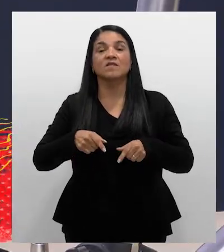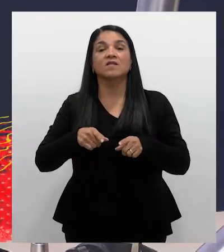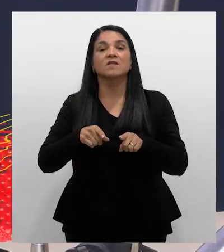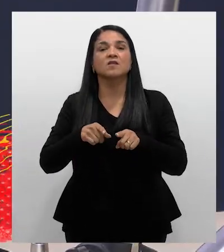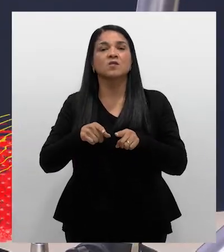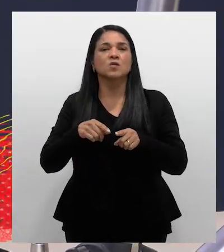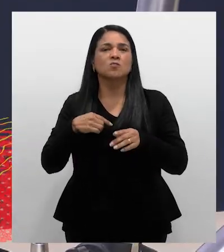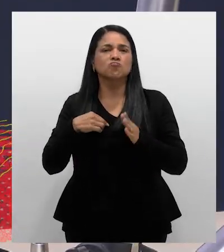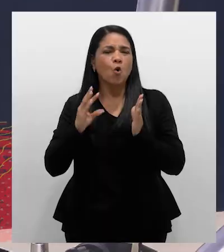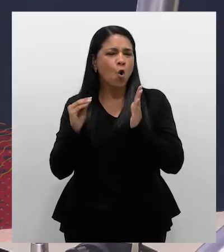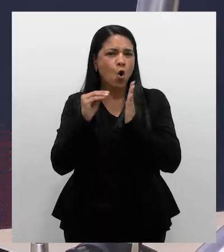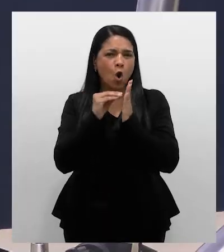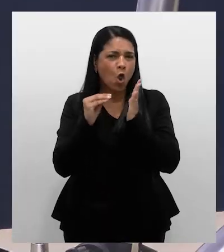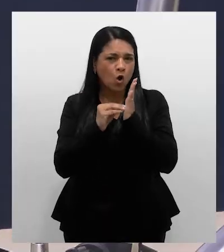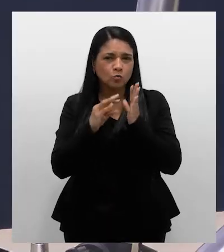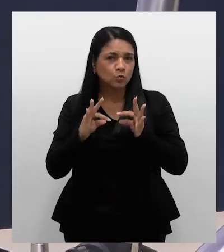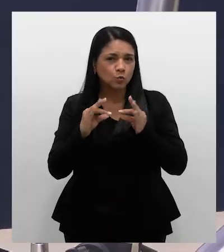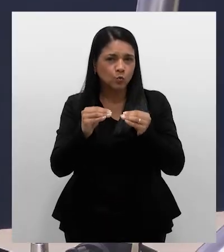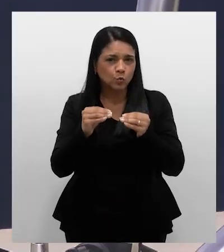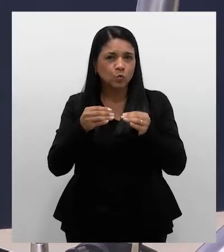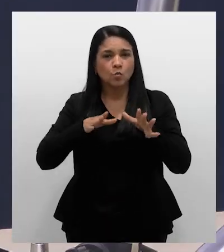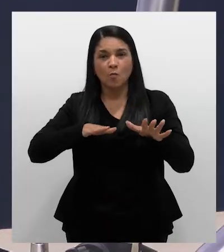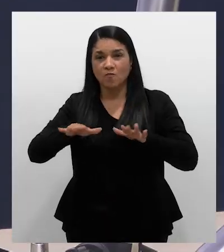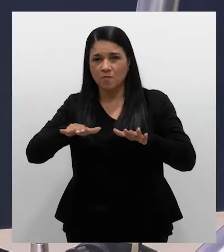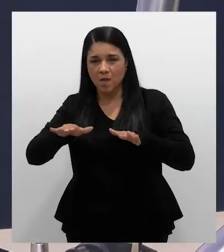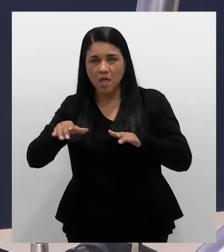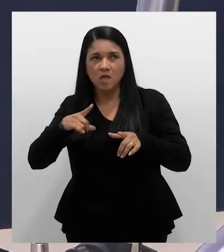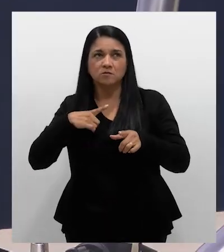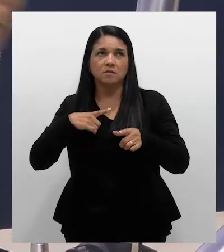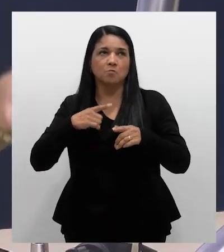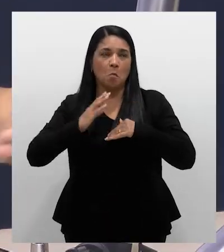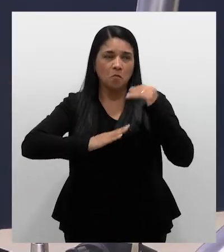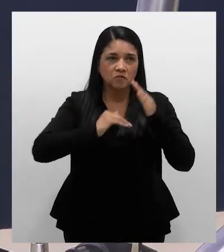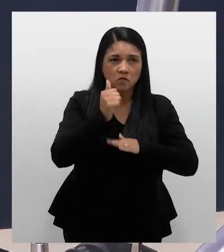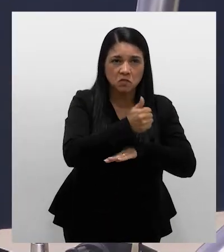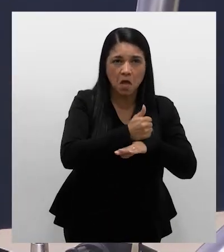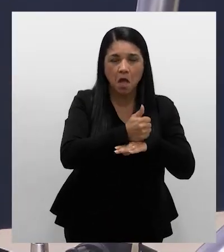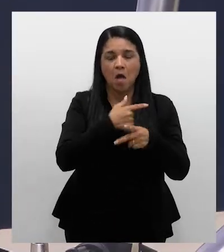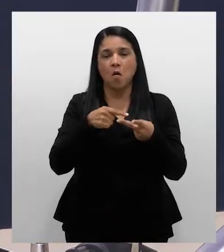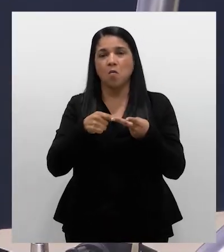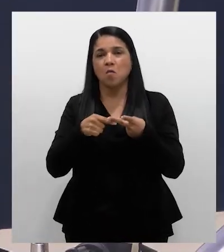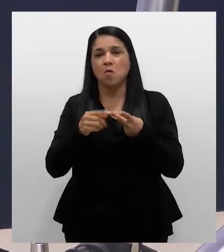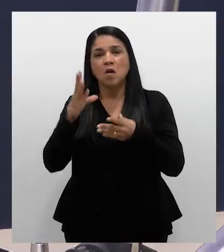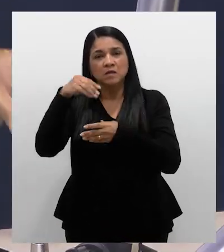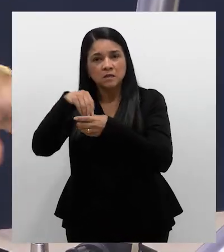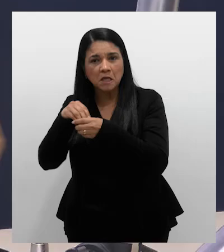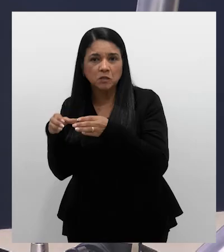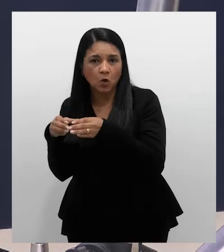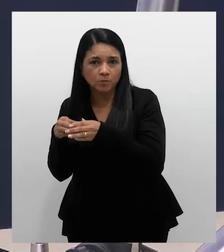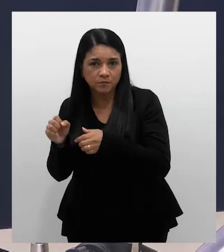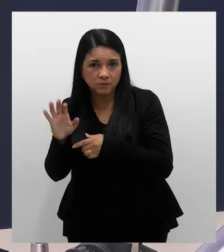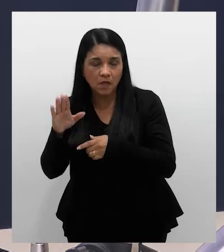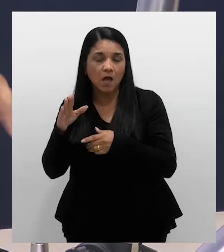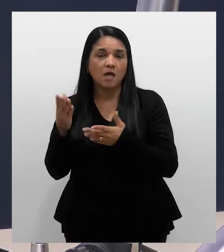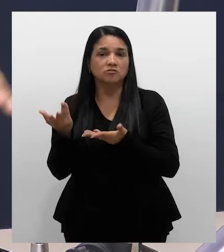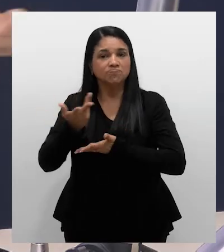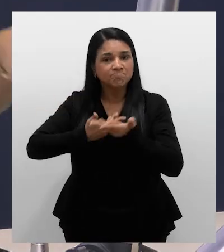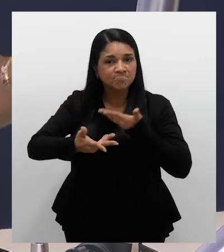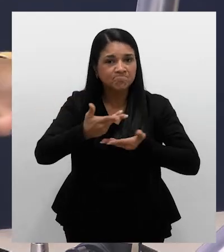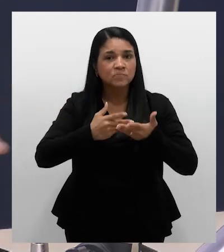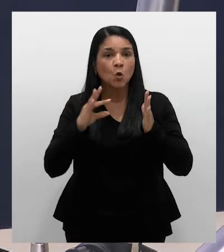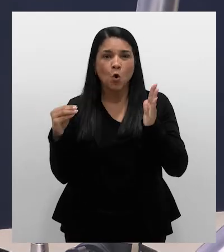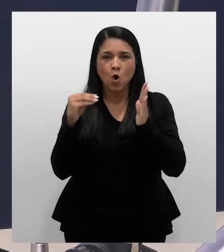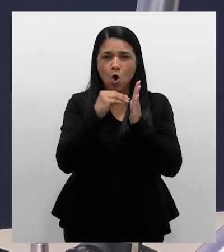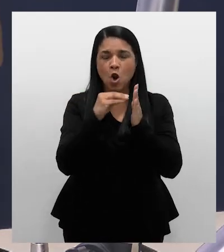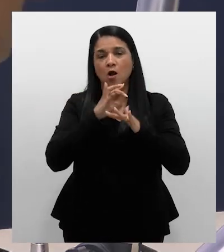BROCORECORDS. Eu sempre coloco tudo aquilo que eu estou fazendo de movimento, não só na minha carreira, mas também dentro da comunidade, todas